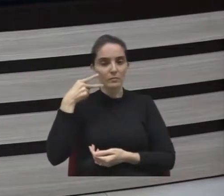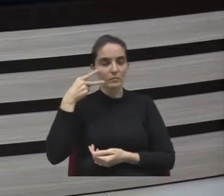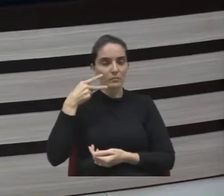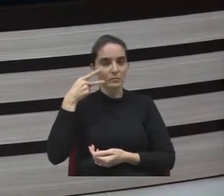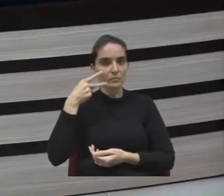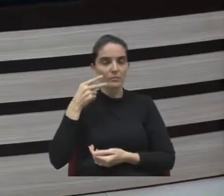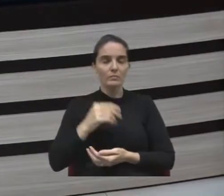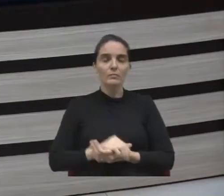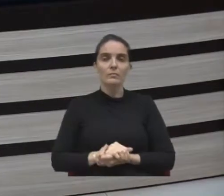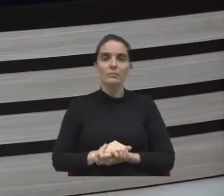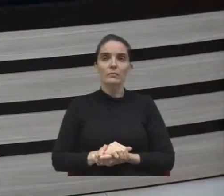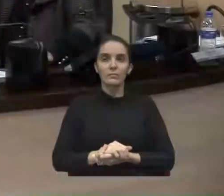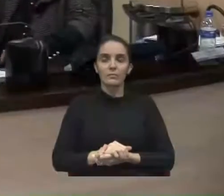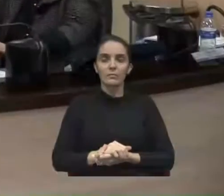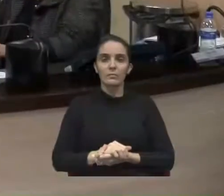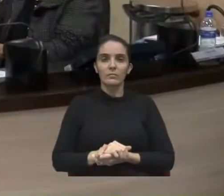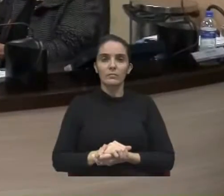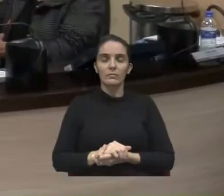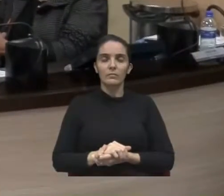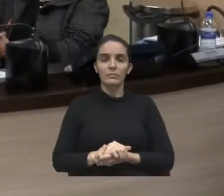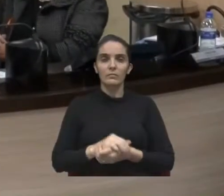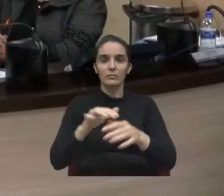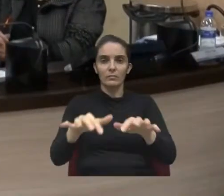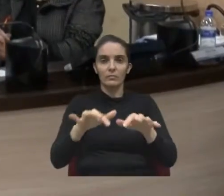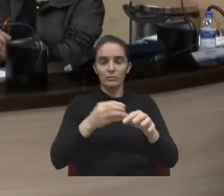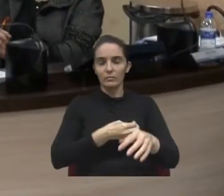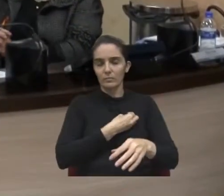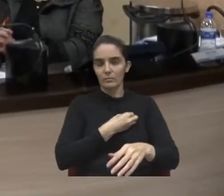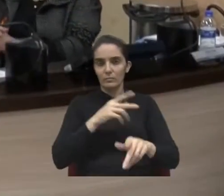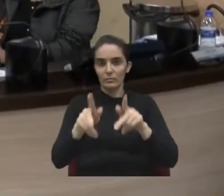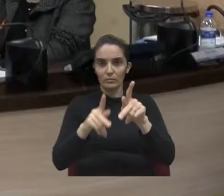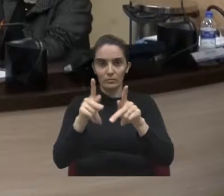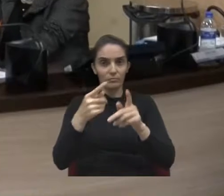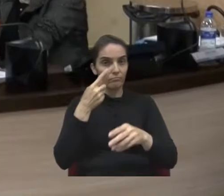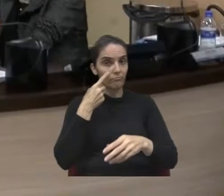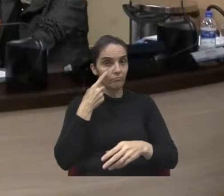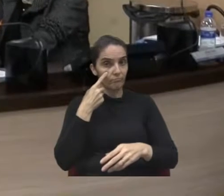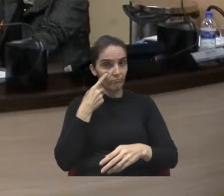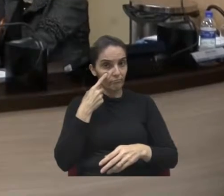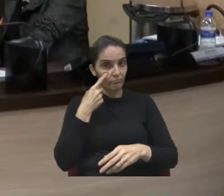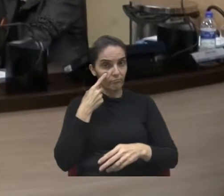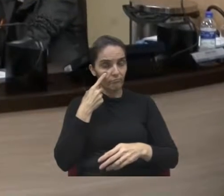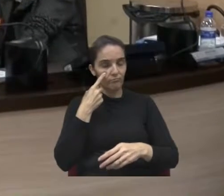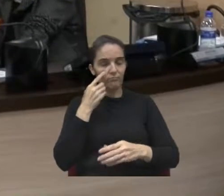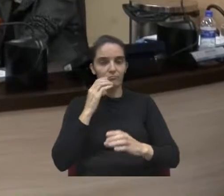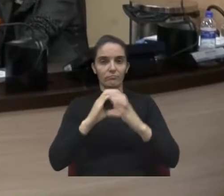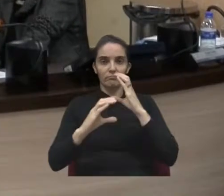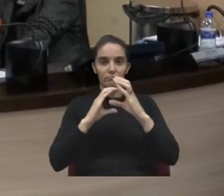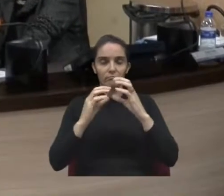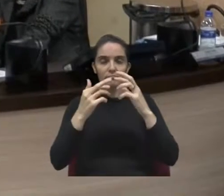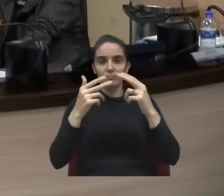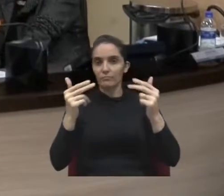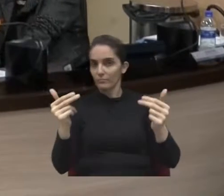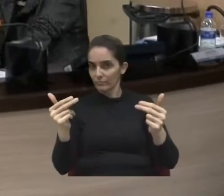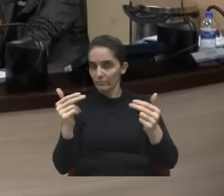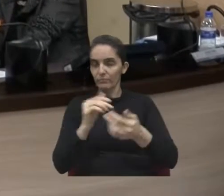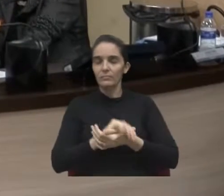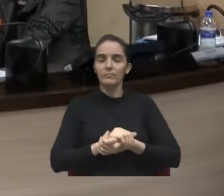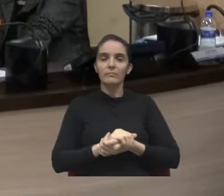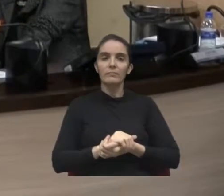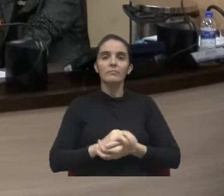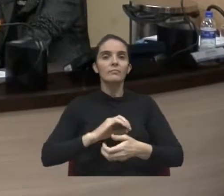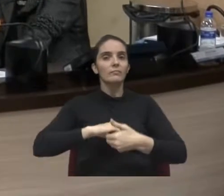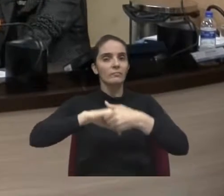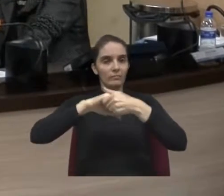vereadoras, público presente, população que nos acompanha ainda através dos meios de comunicação. Parabéns, vereador